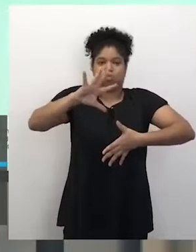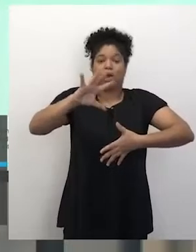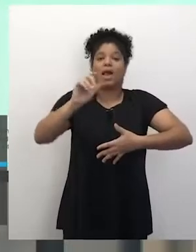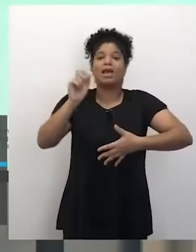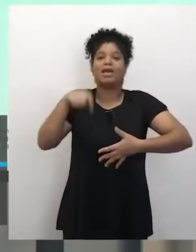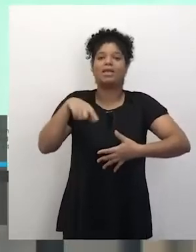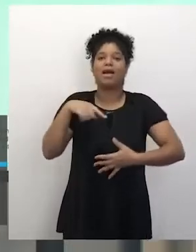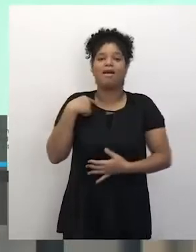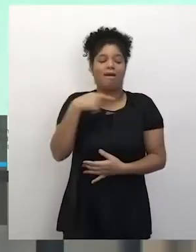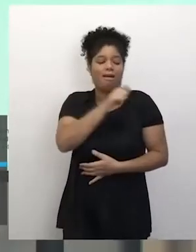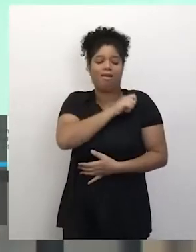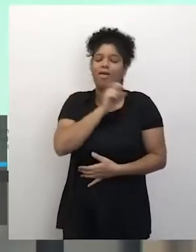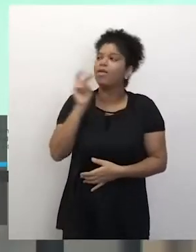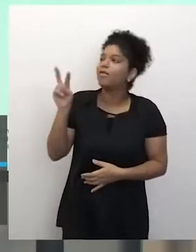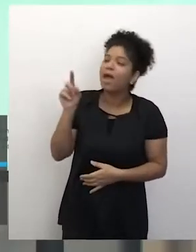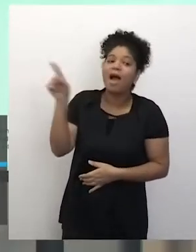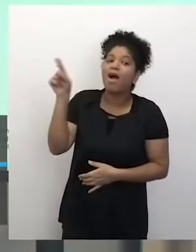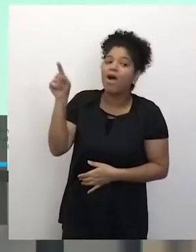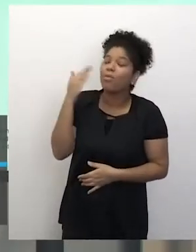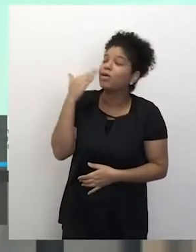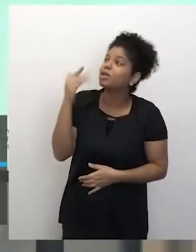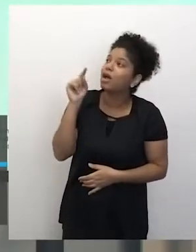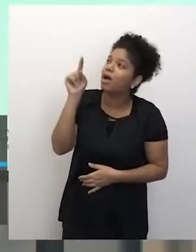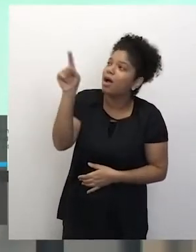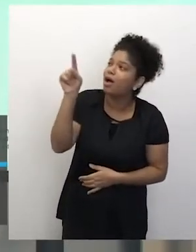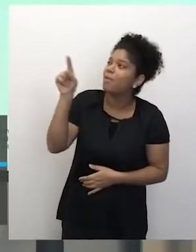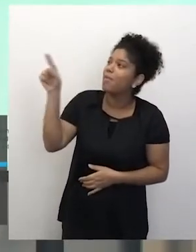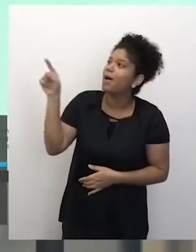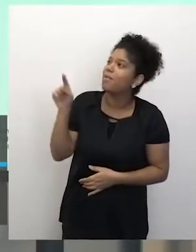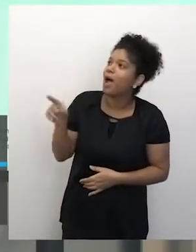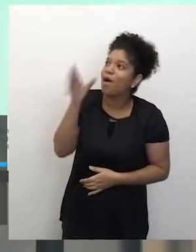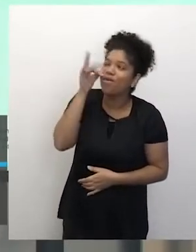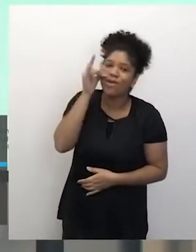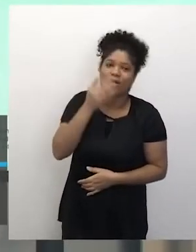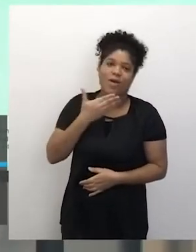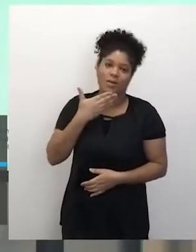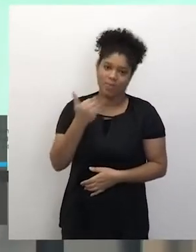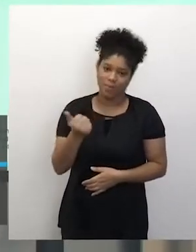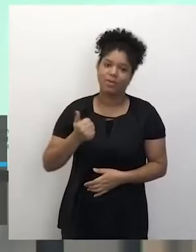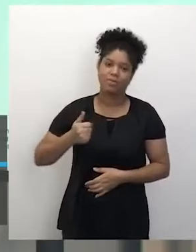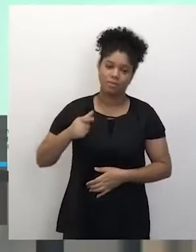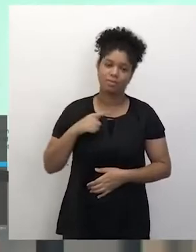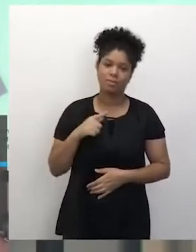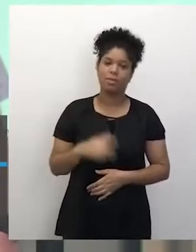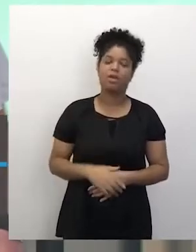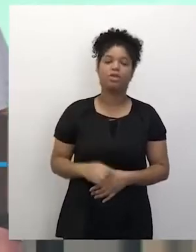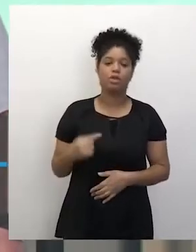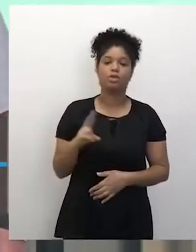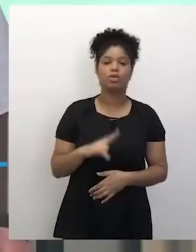a imagem, né, ela também ela é interessante, né, ao vivo, então a gente acaba utilizando muitos